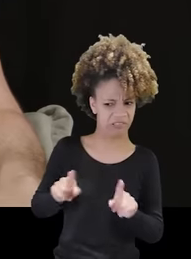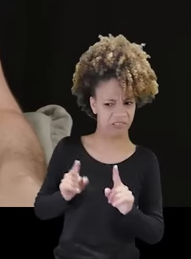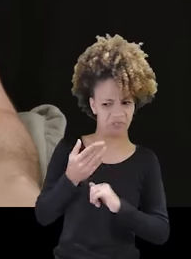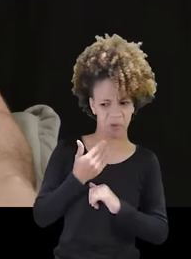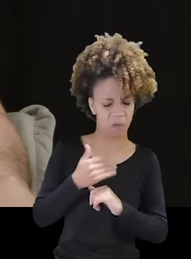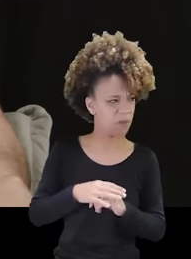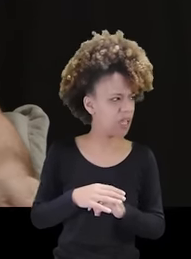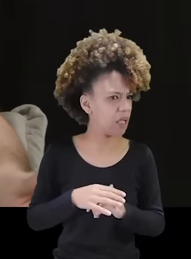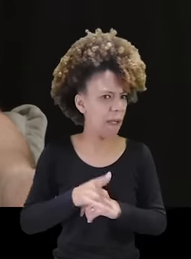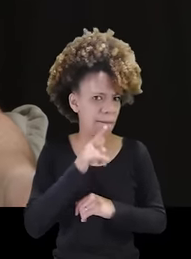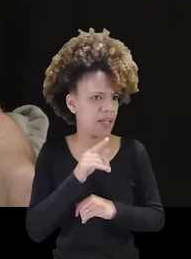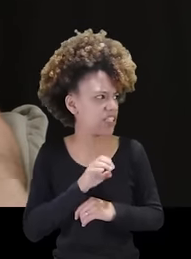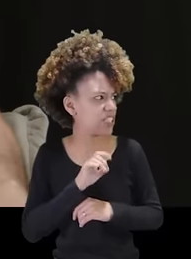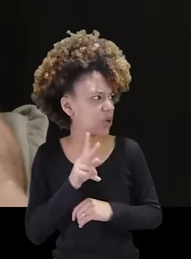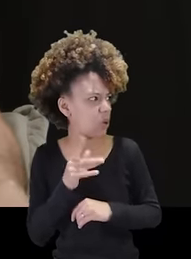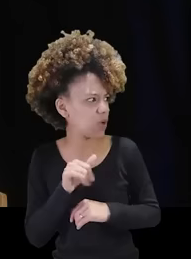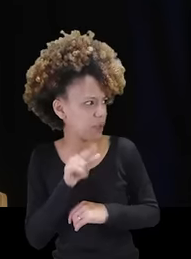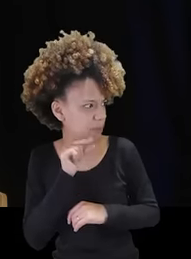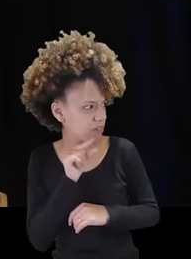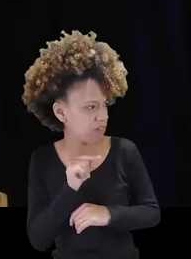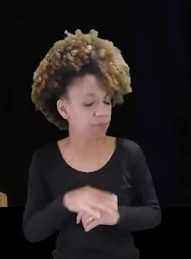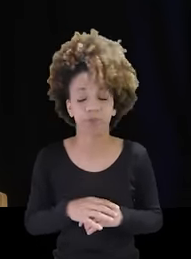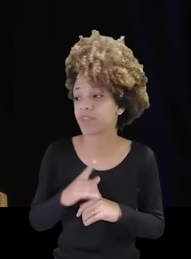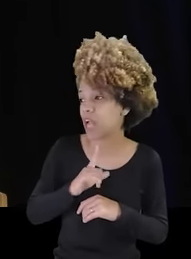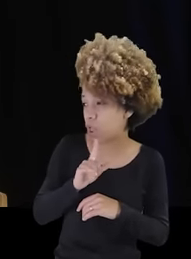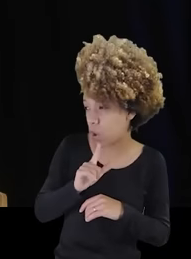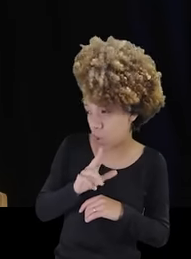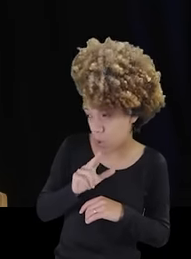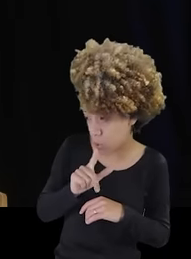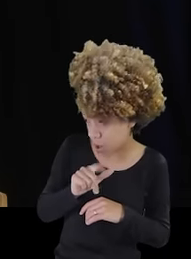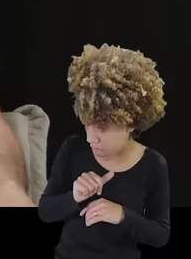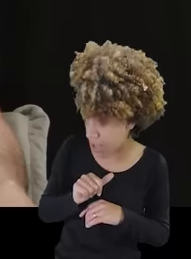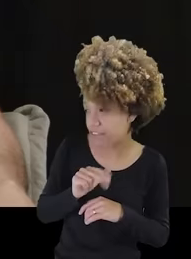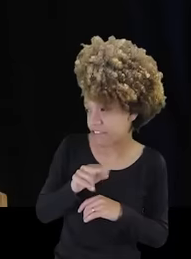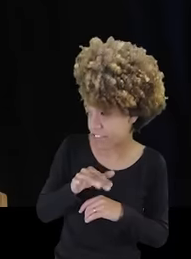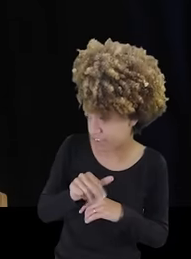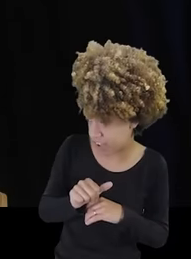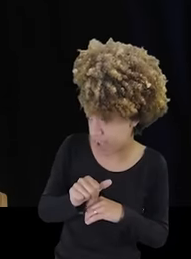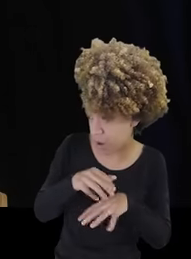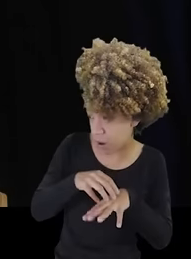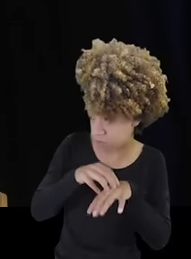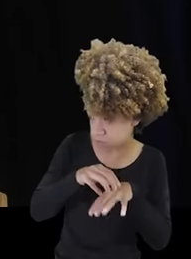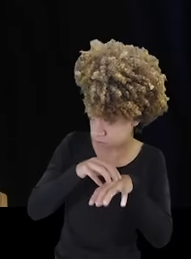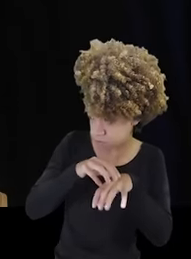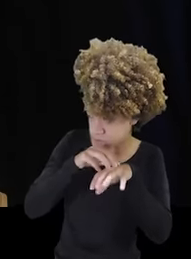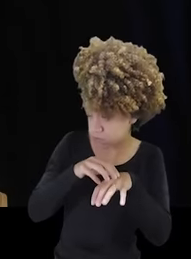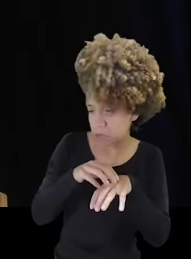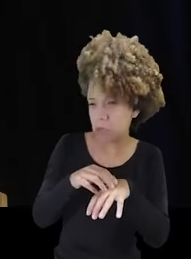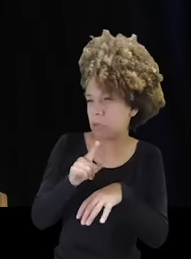não vou comer de Cegonhas tem a Lula viva né eles pegam a